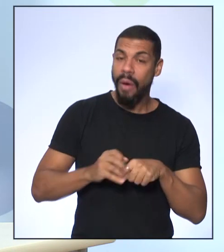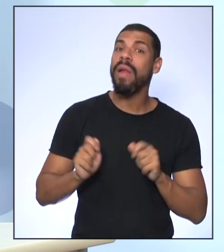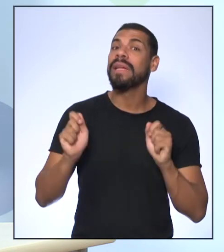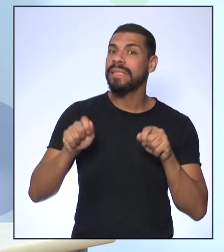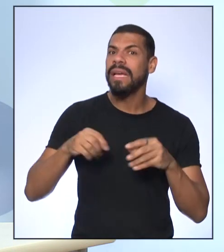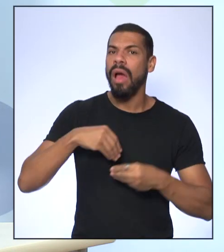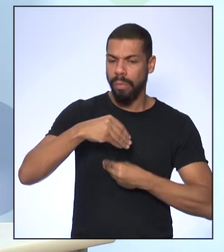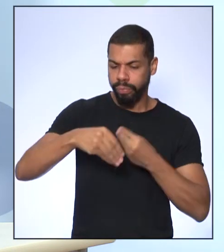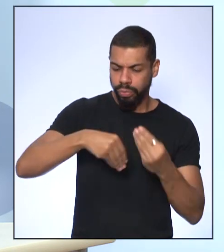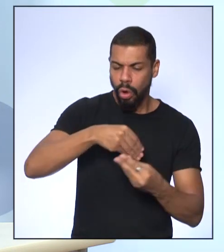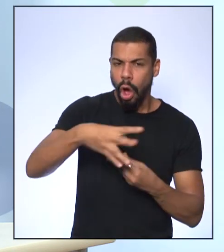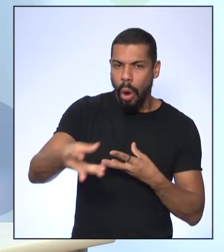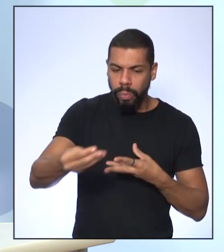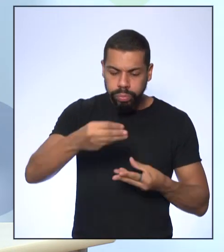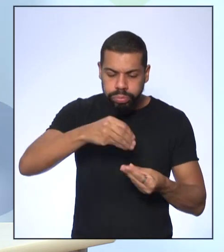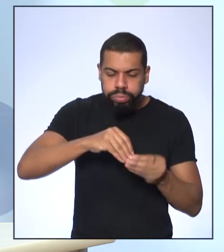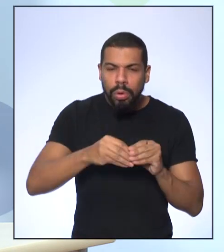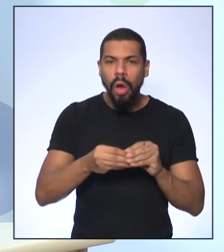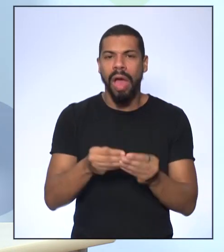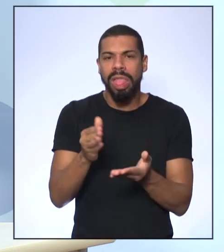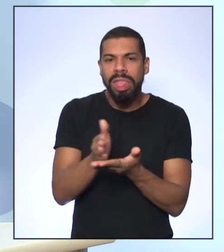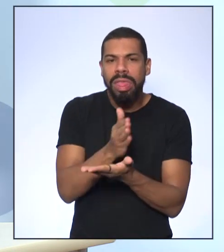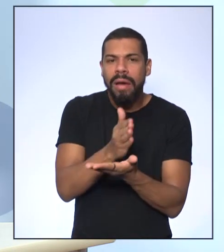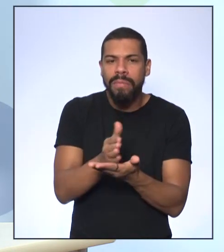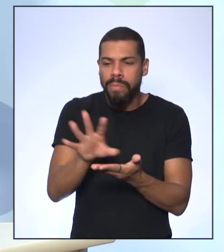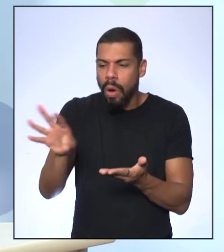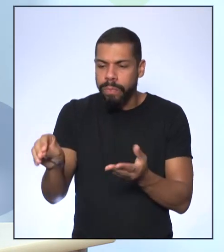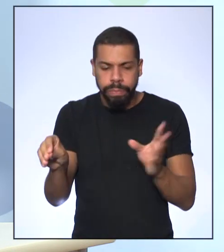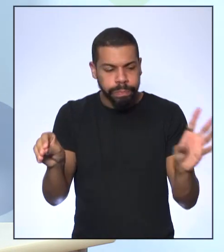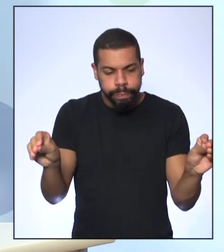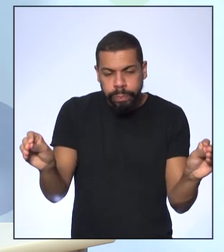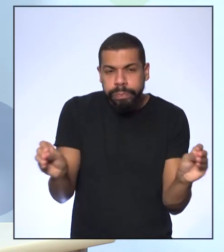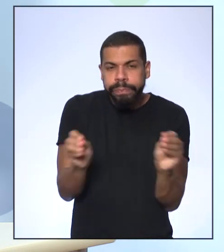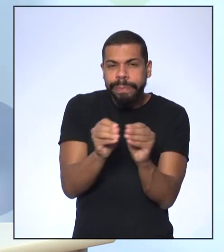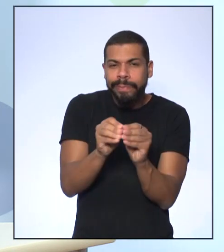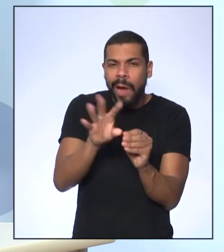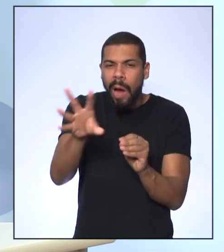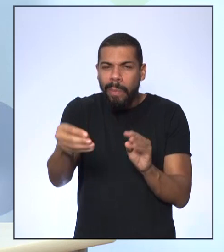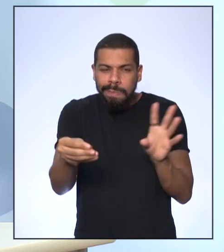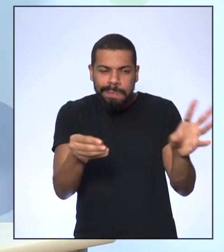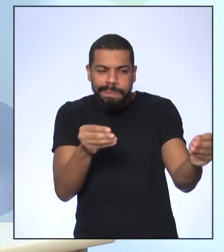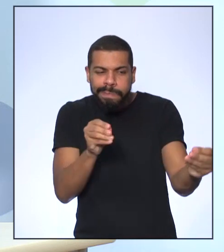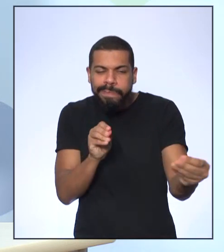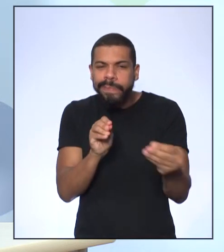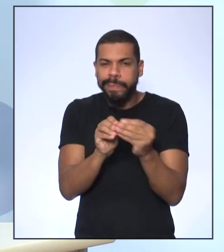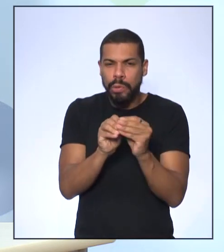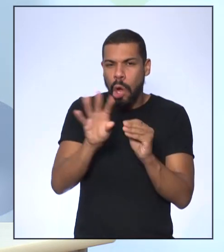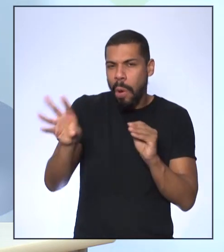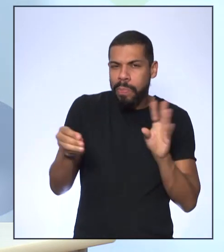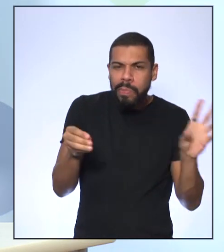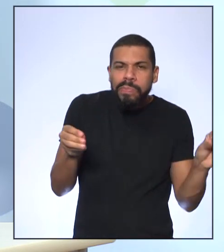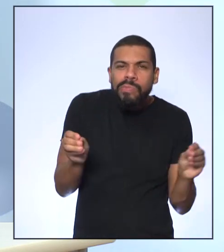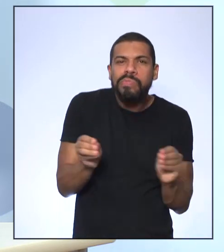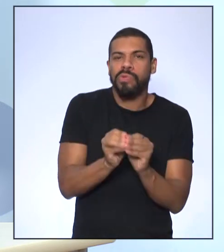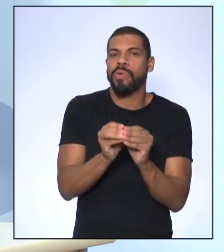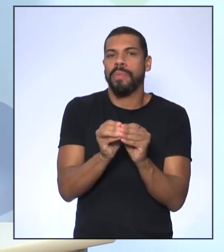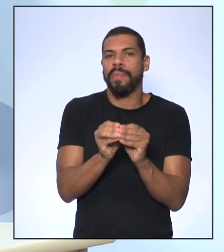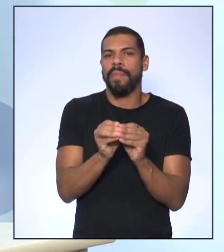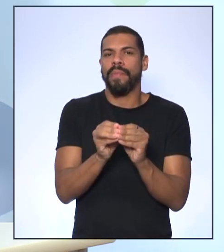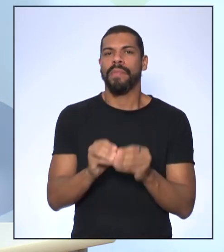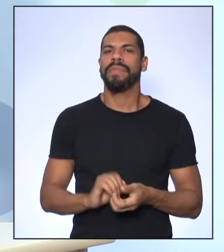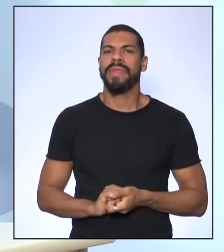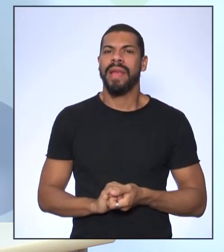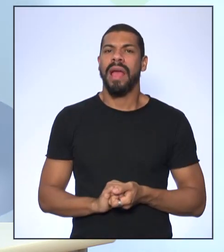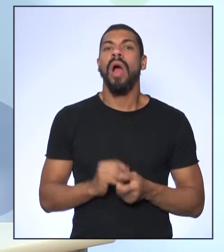elas sim, elas se dividem, né? Elas vão se regenerando todo momento, porque elas são consideradas a menor